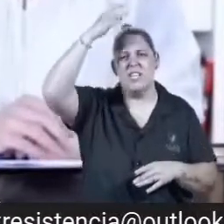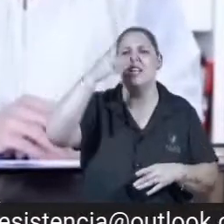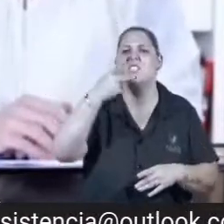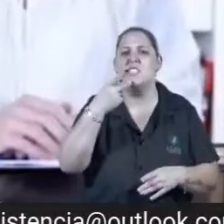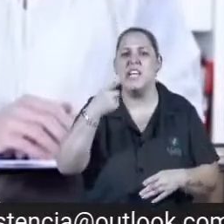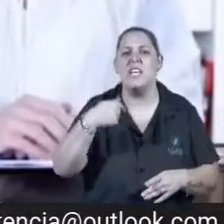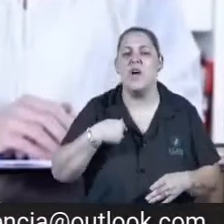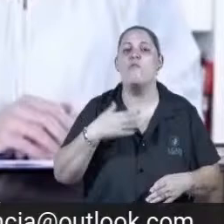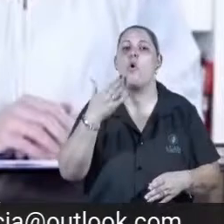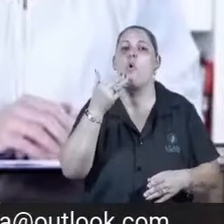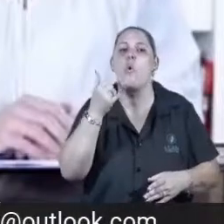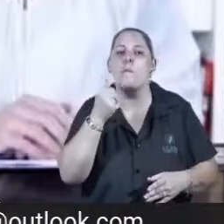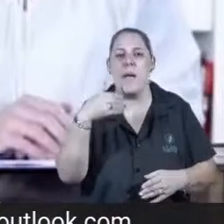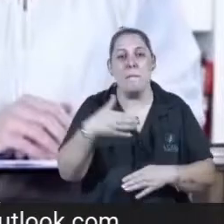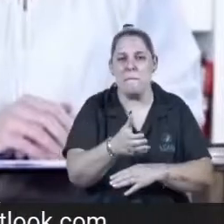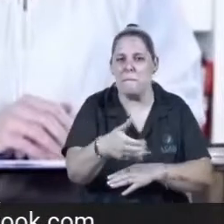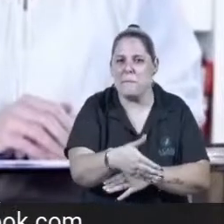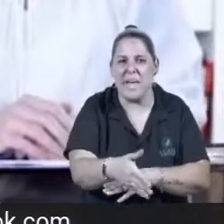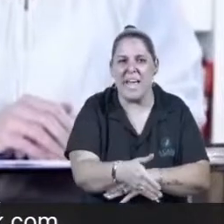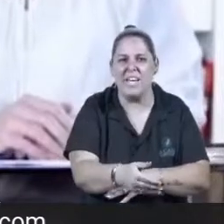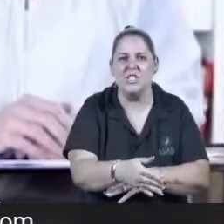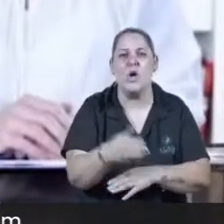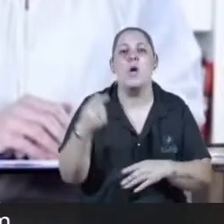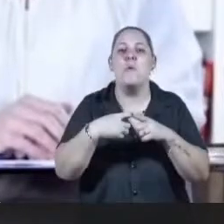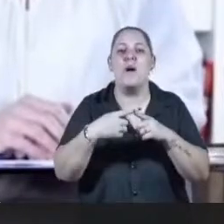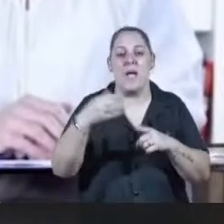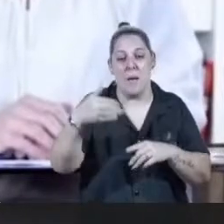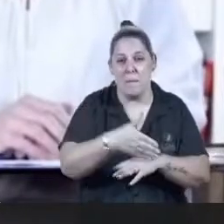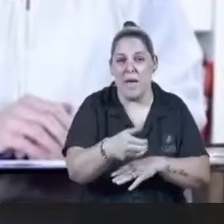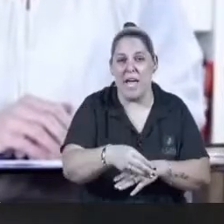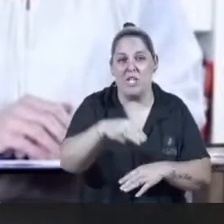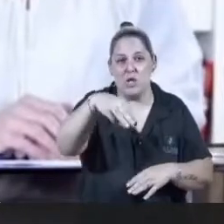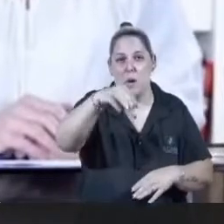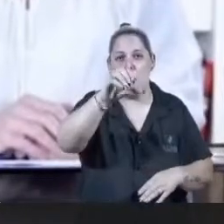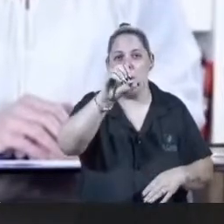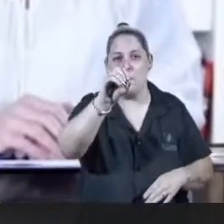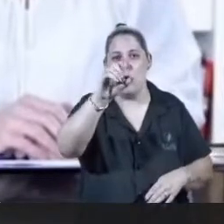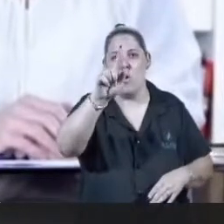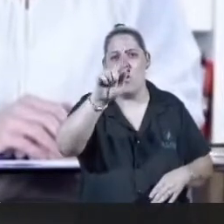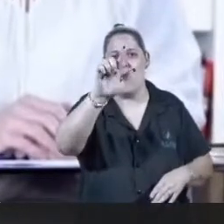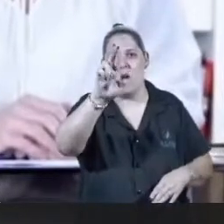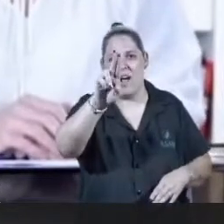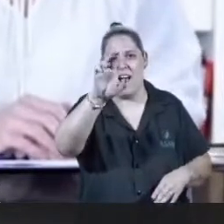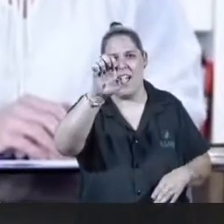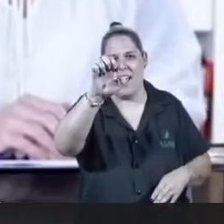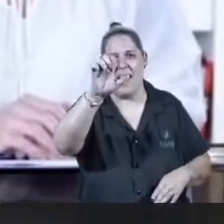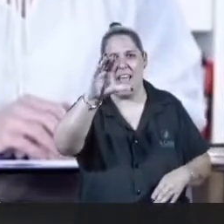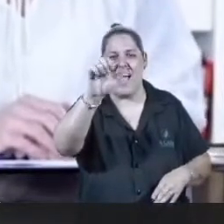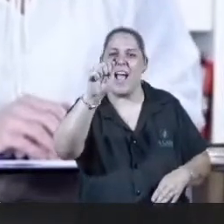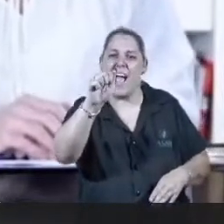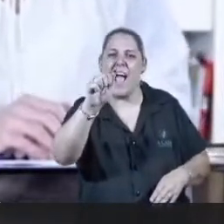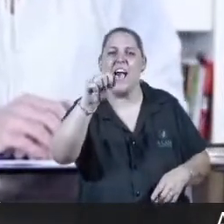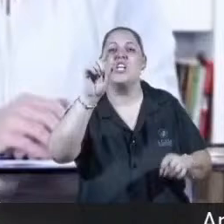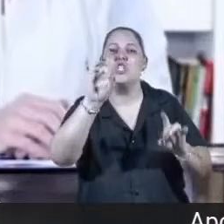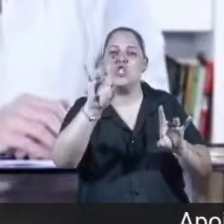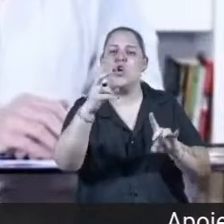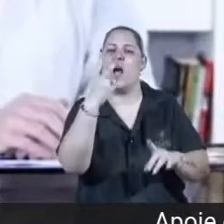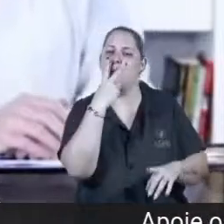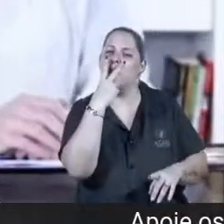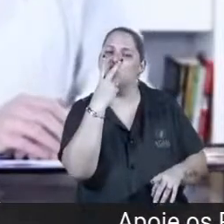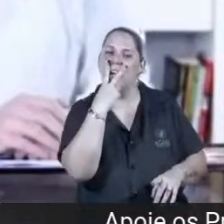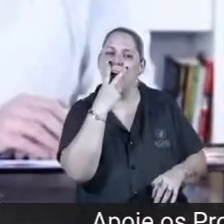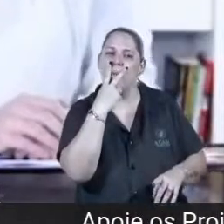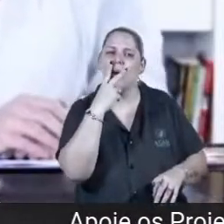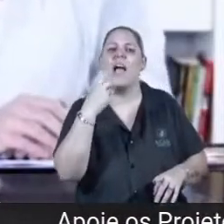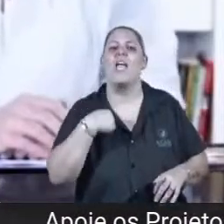eu vou comer moqueca, porque moqueca é capixaba, o resto é peixada. E por isso que eu tenho vontade